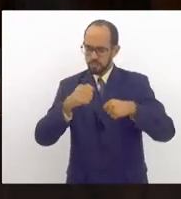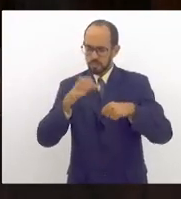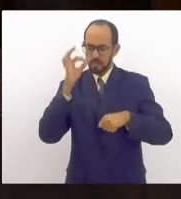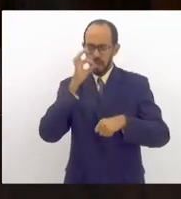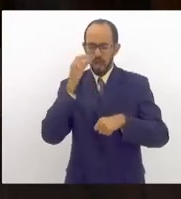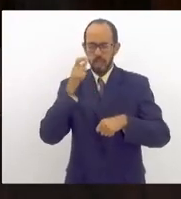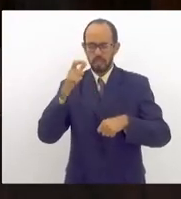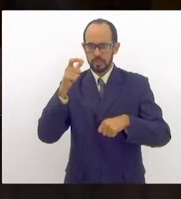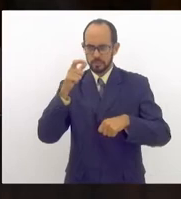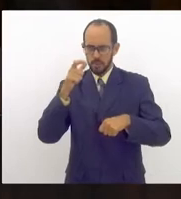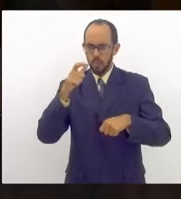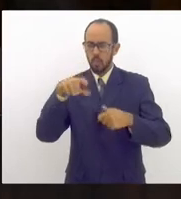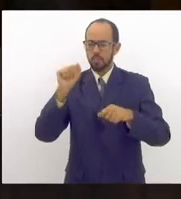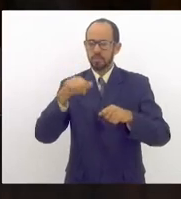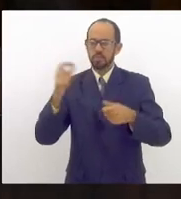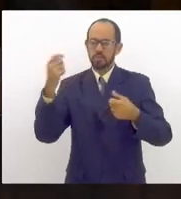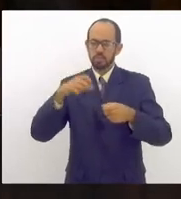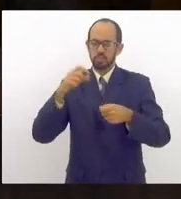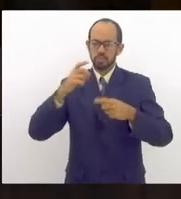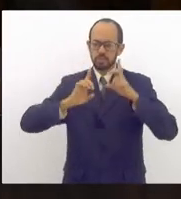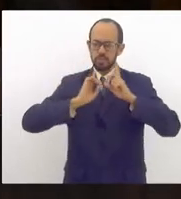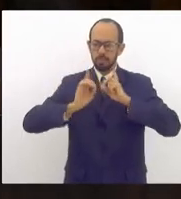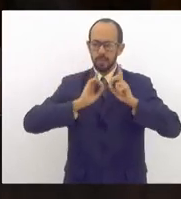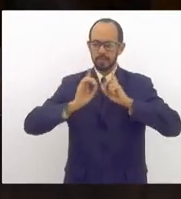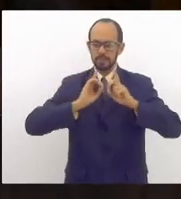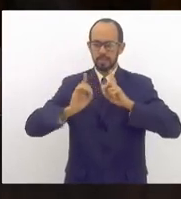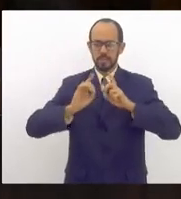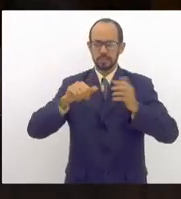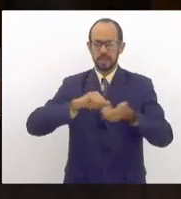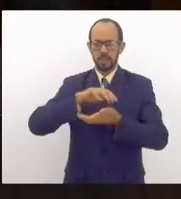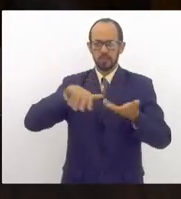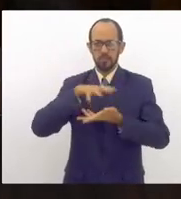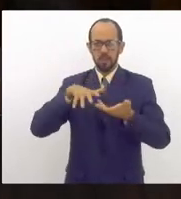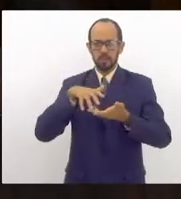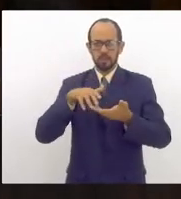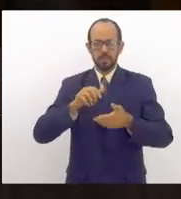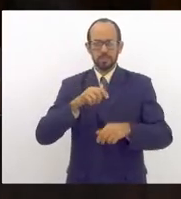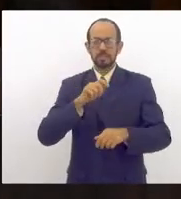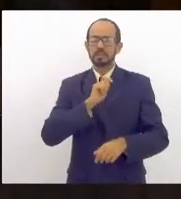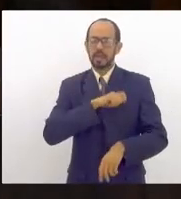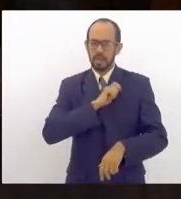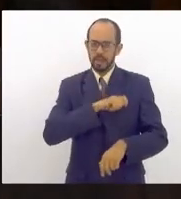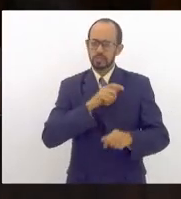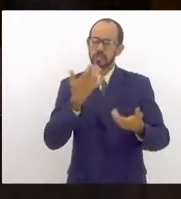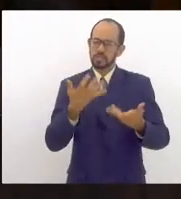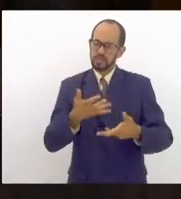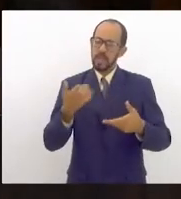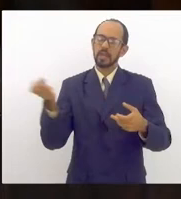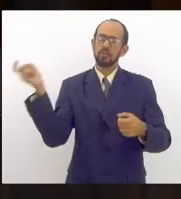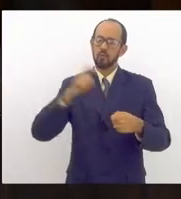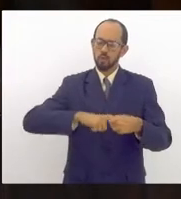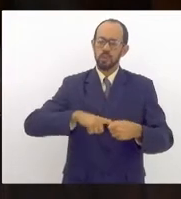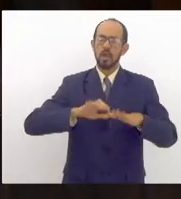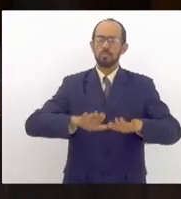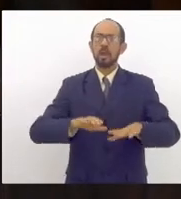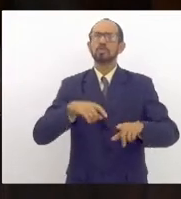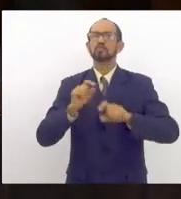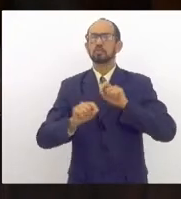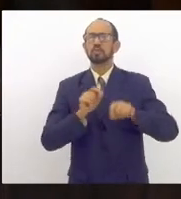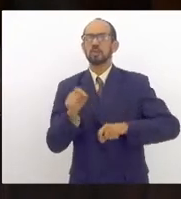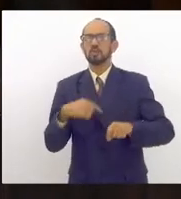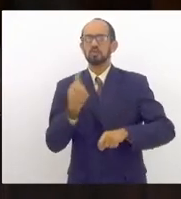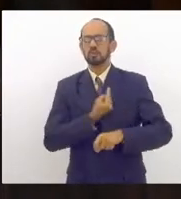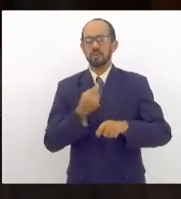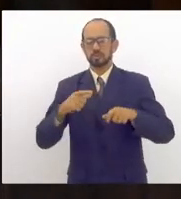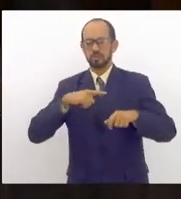O Retorno debaixo dessa reforma administrativa perversa que eles querem toda hora colocar mas a gente tem mais